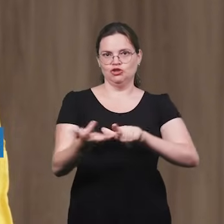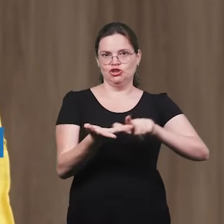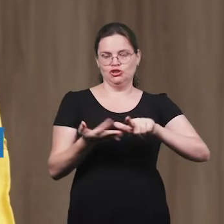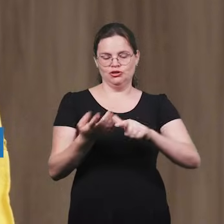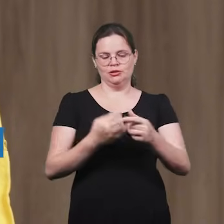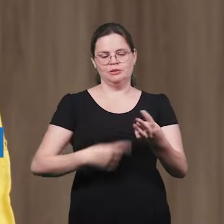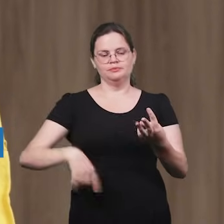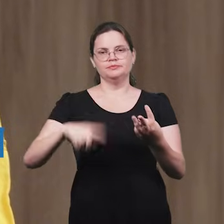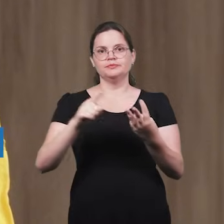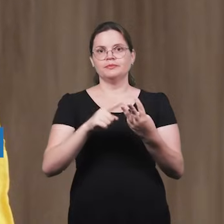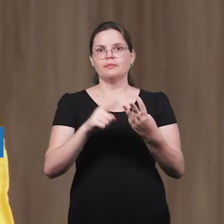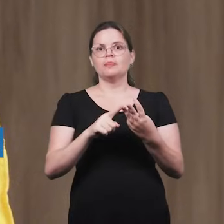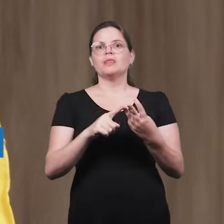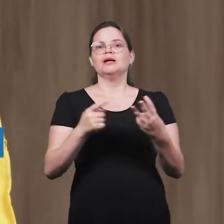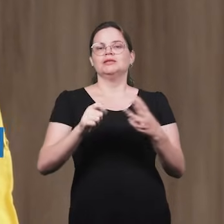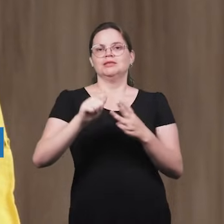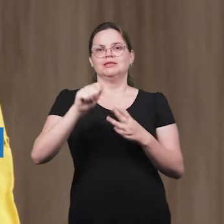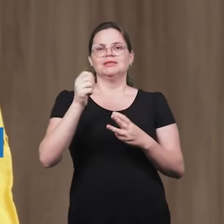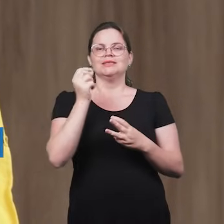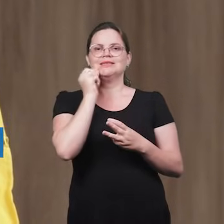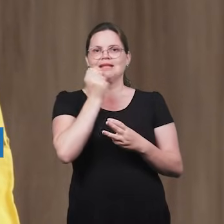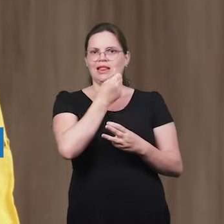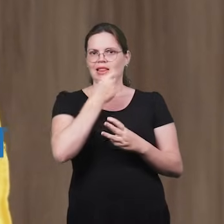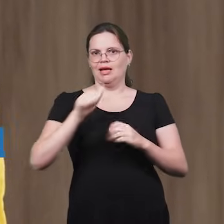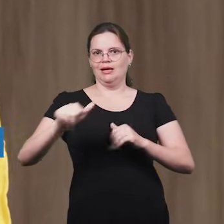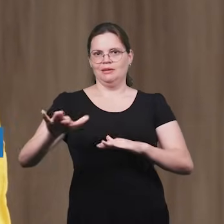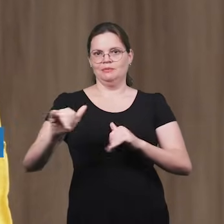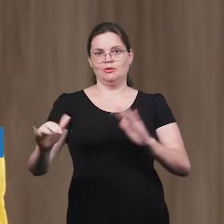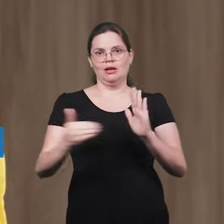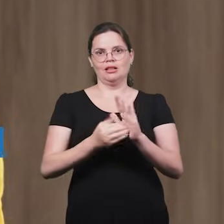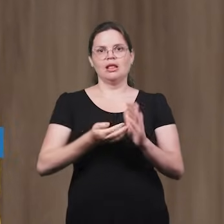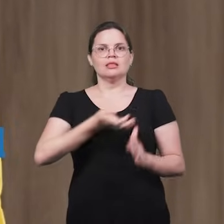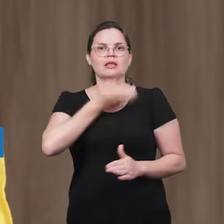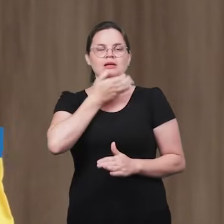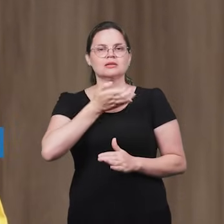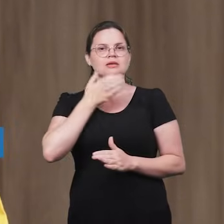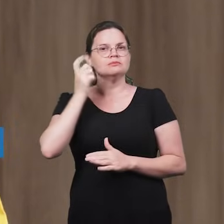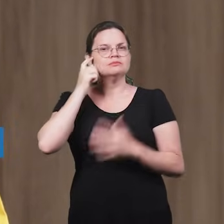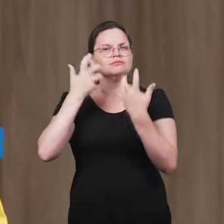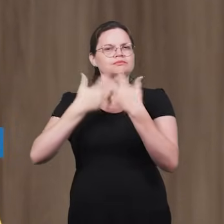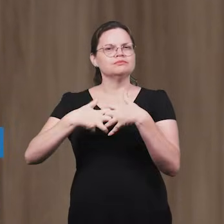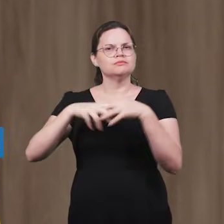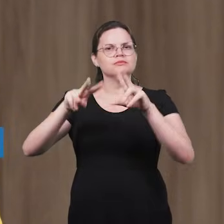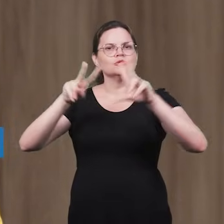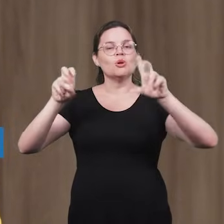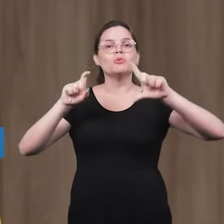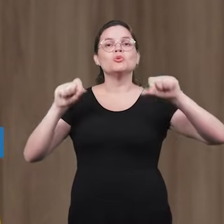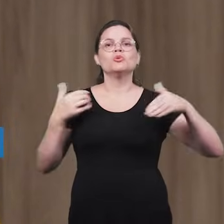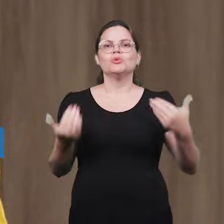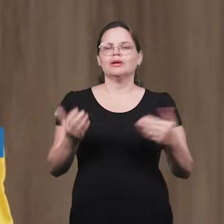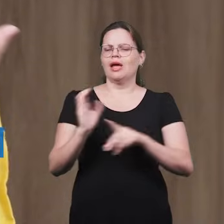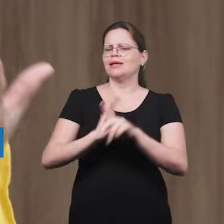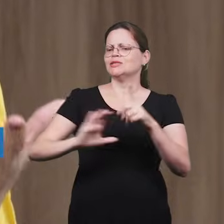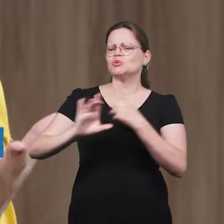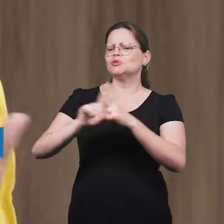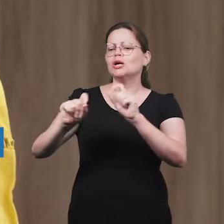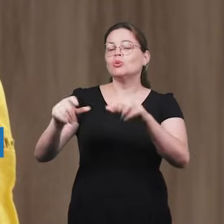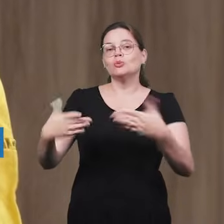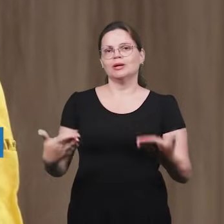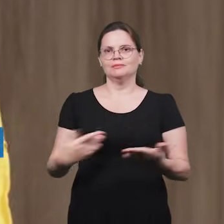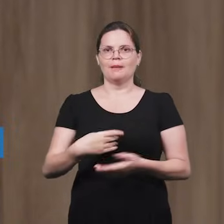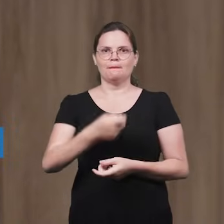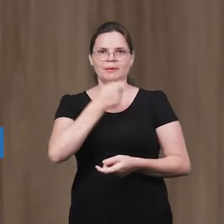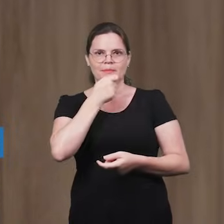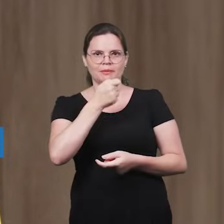nós finalizamos este ano com a reflexão: que culto é esse o vosso? As entrevistas com os pastores,